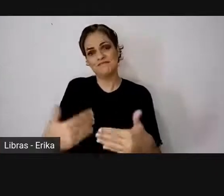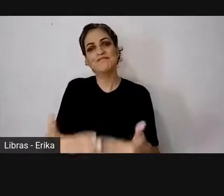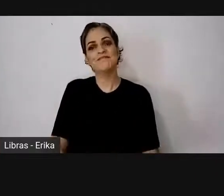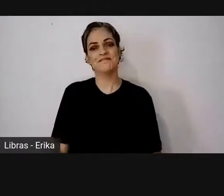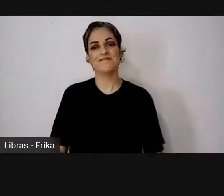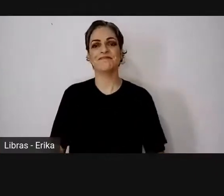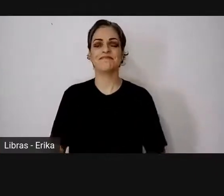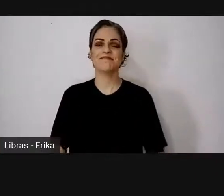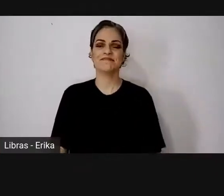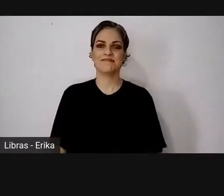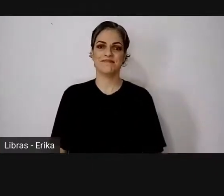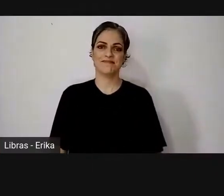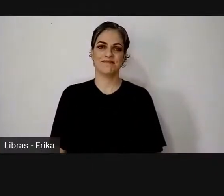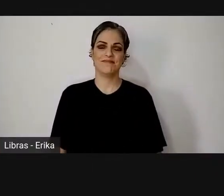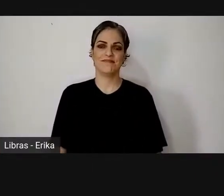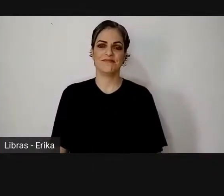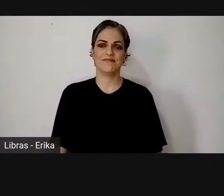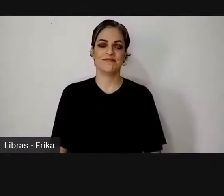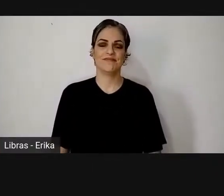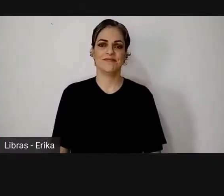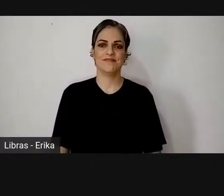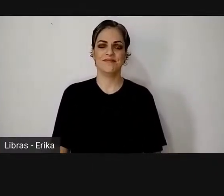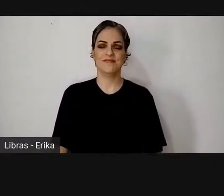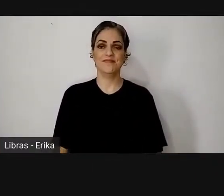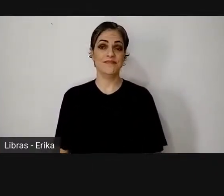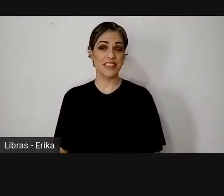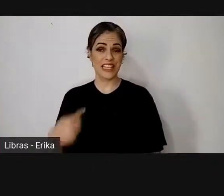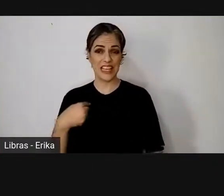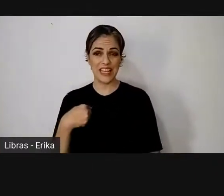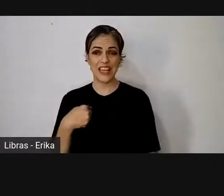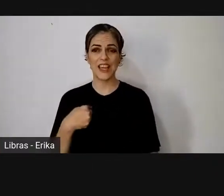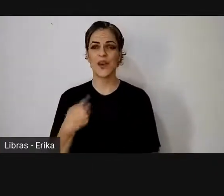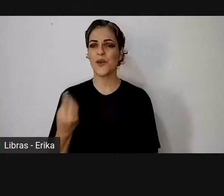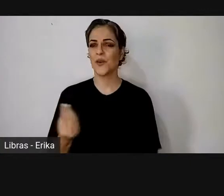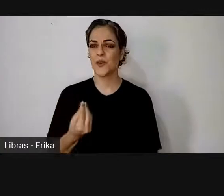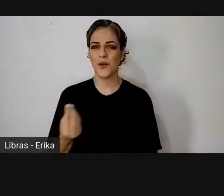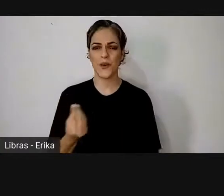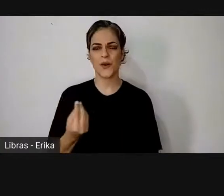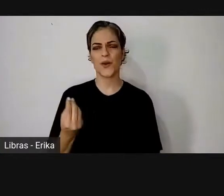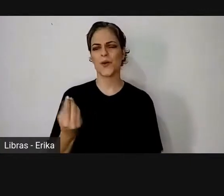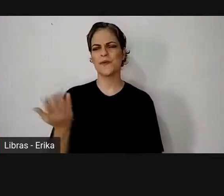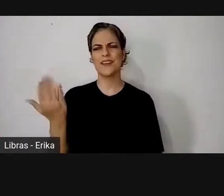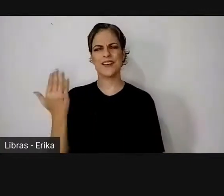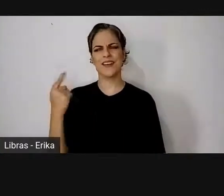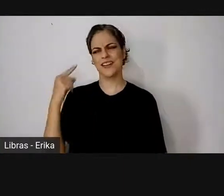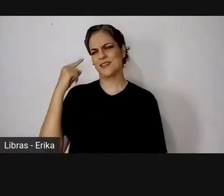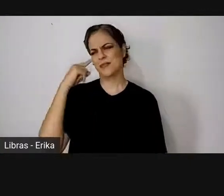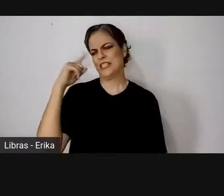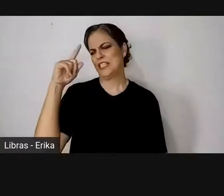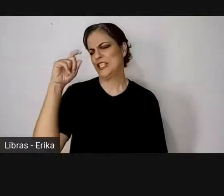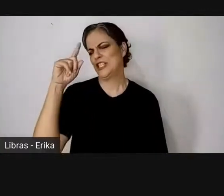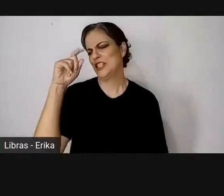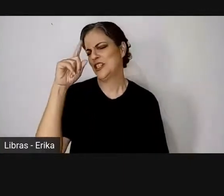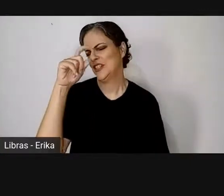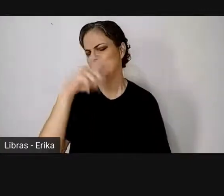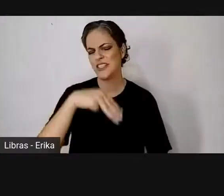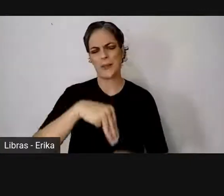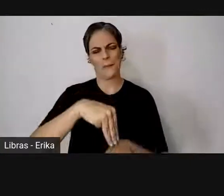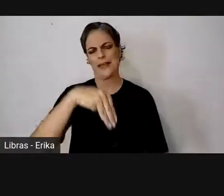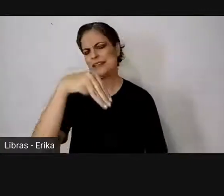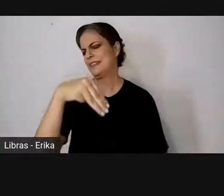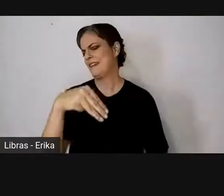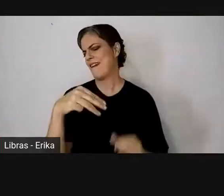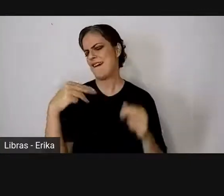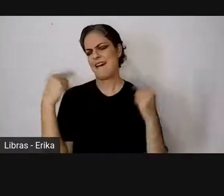Então, CEFOR, para uma pessoa como eu, que achava que o mestrado era uma coisa muito difícil, e que eu achava muito